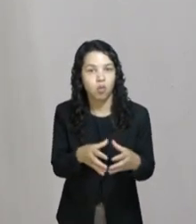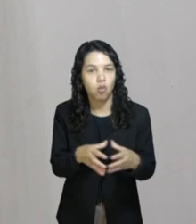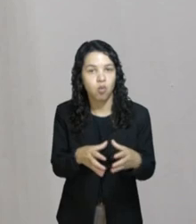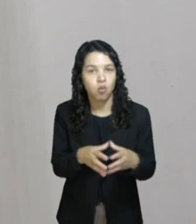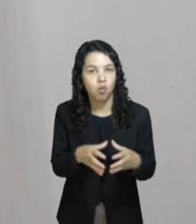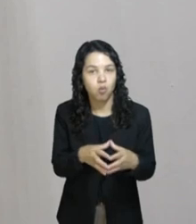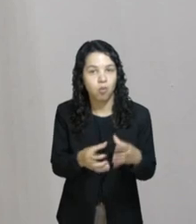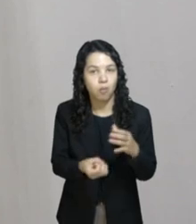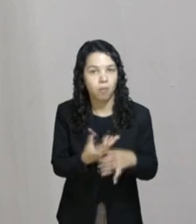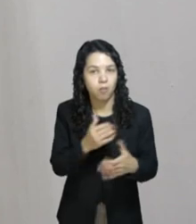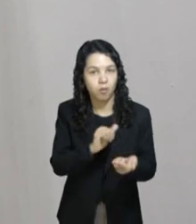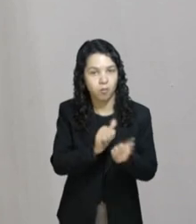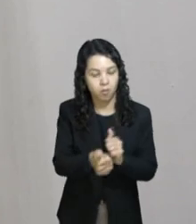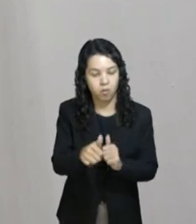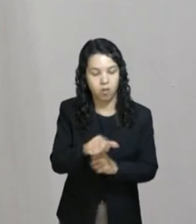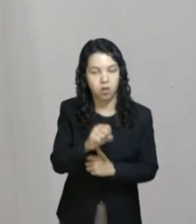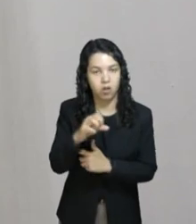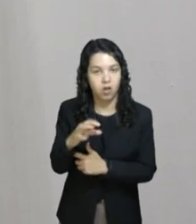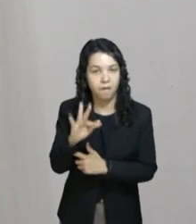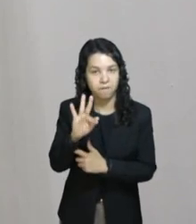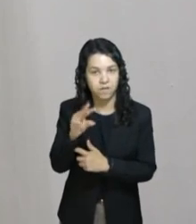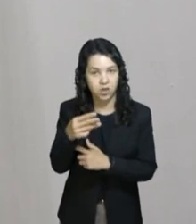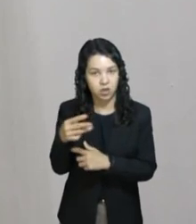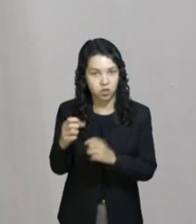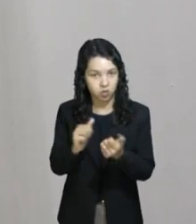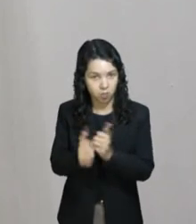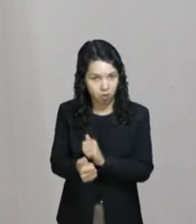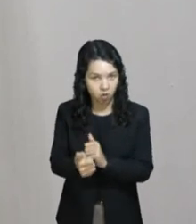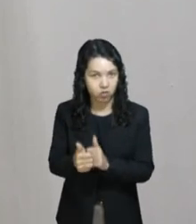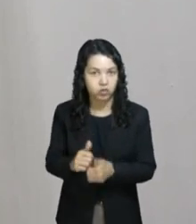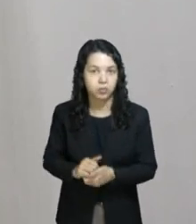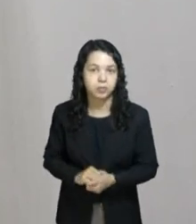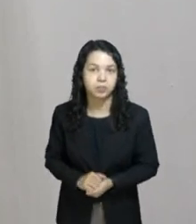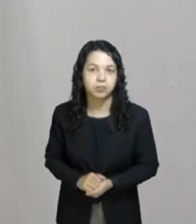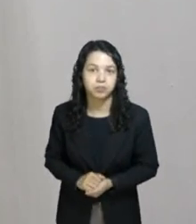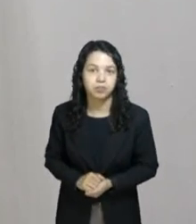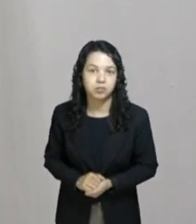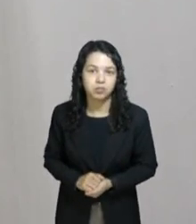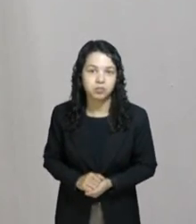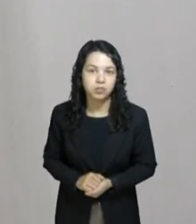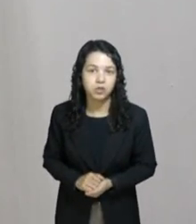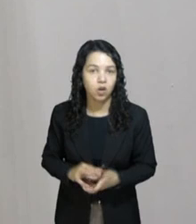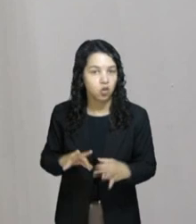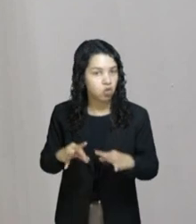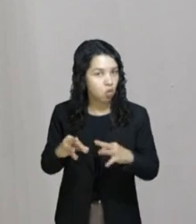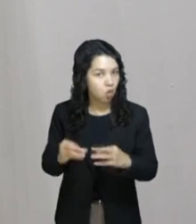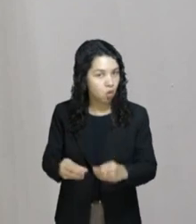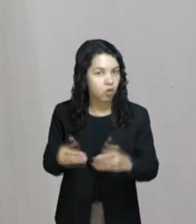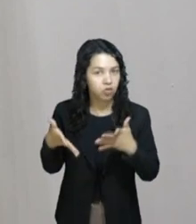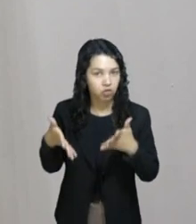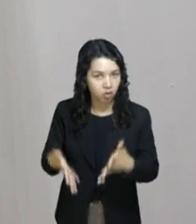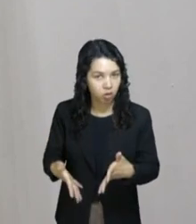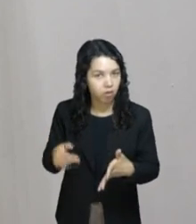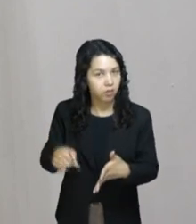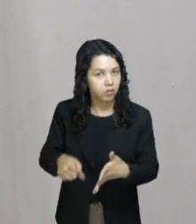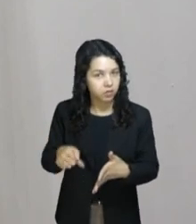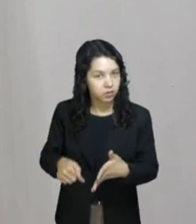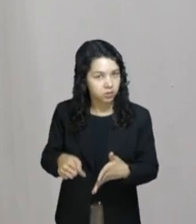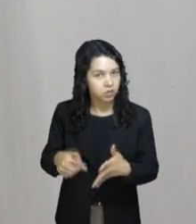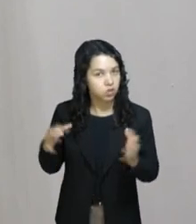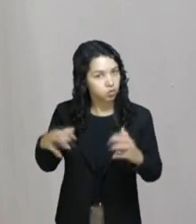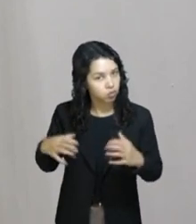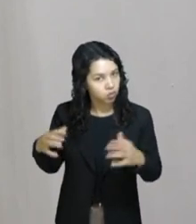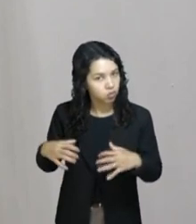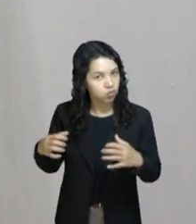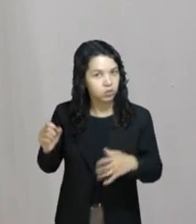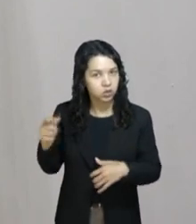Catarina a falta de respeito com esse Parlamento todos que chegaram aqui em Dias de Sol em dias de chuva se ferraram